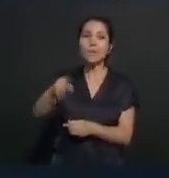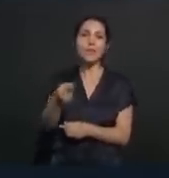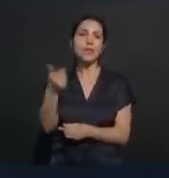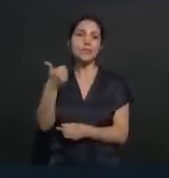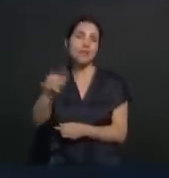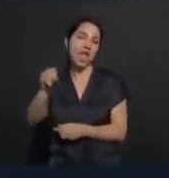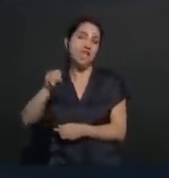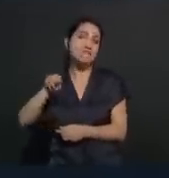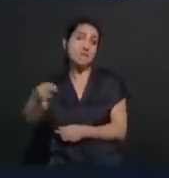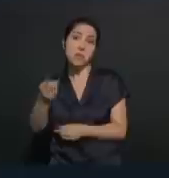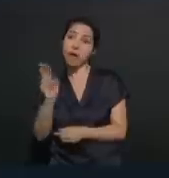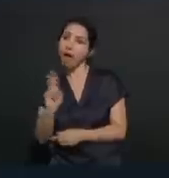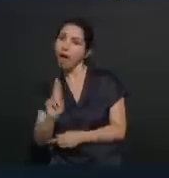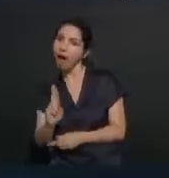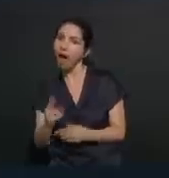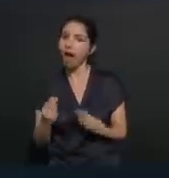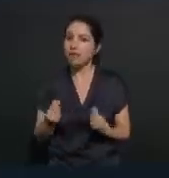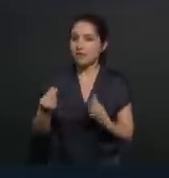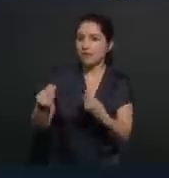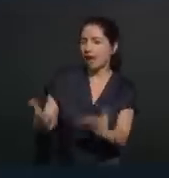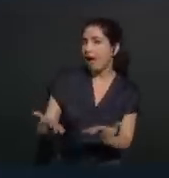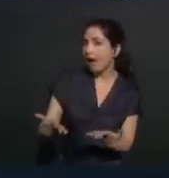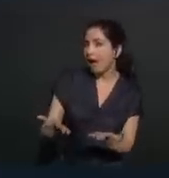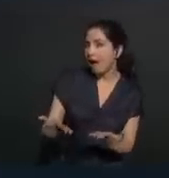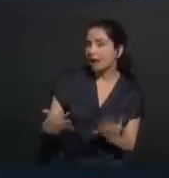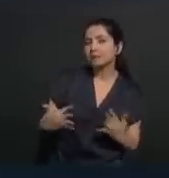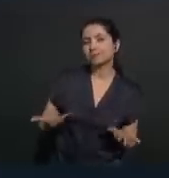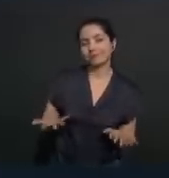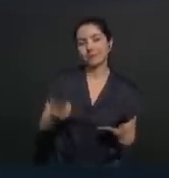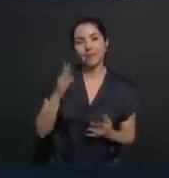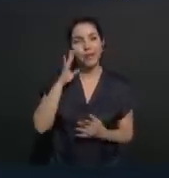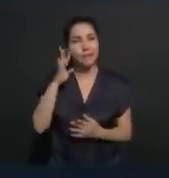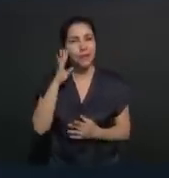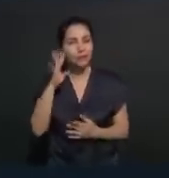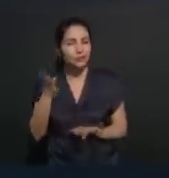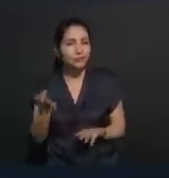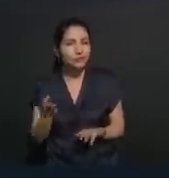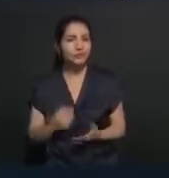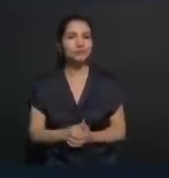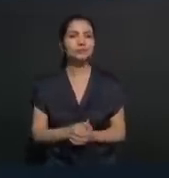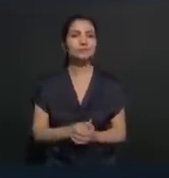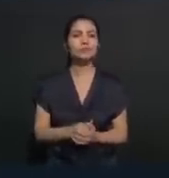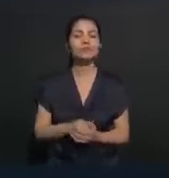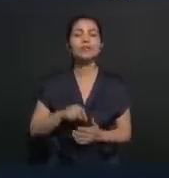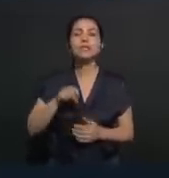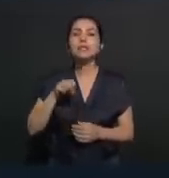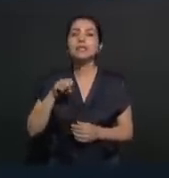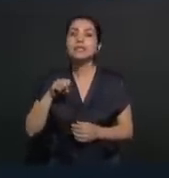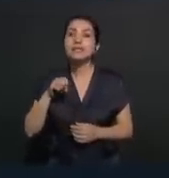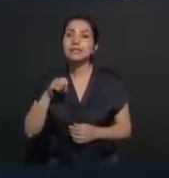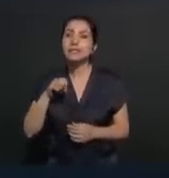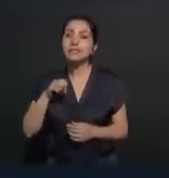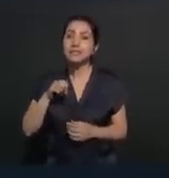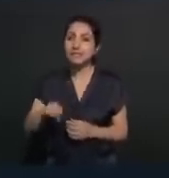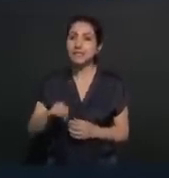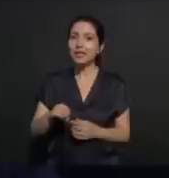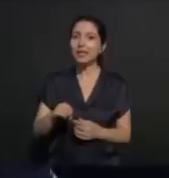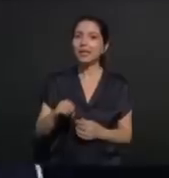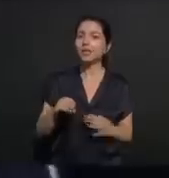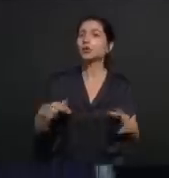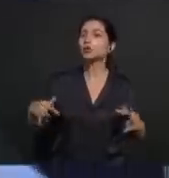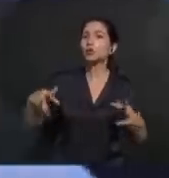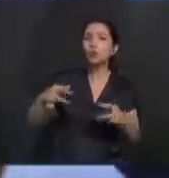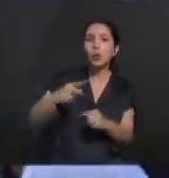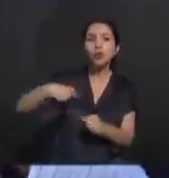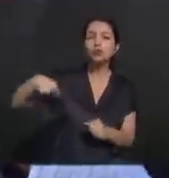inteiro avaliasse e visse que carro de crente não dá sinistro? Todo mundo ia virar crente, por quê? E